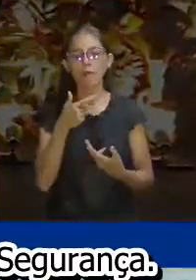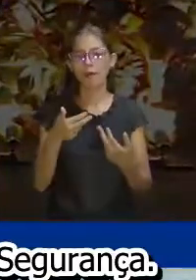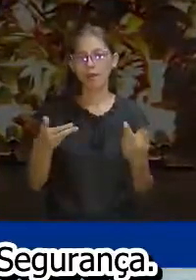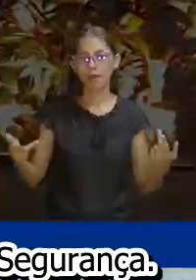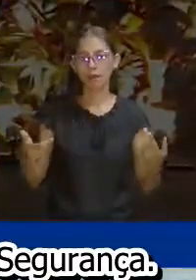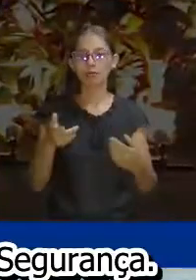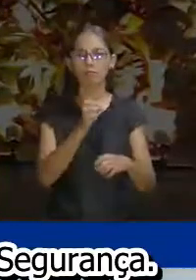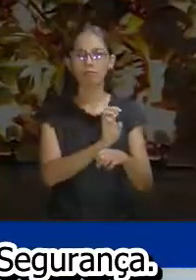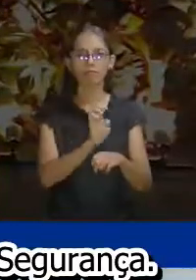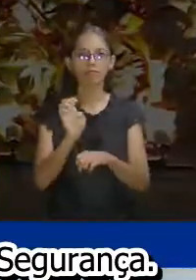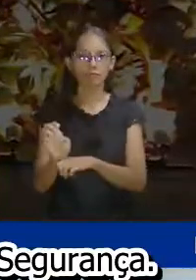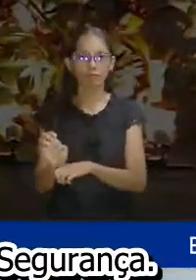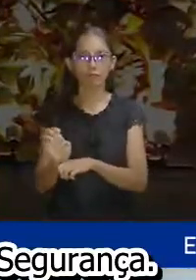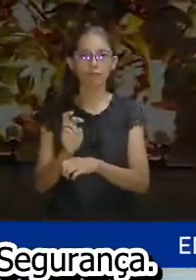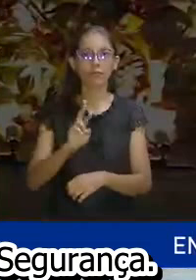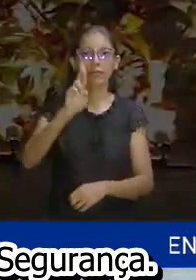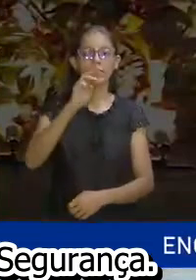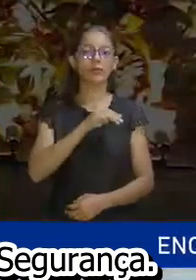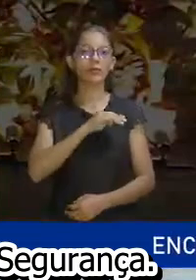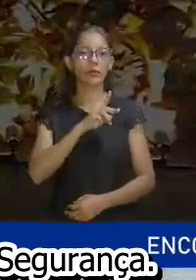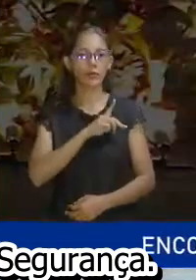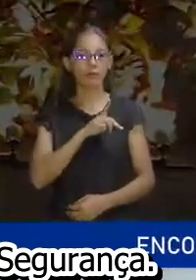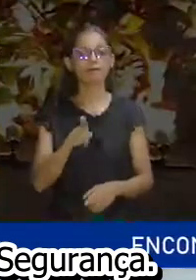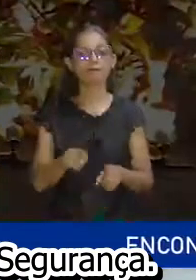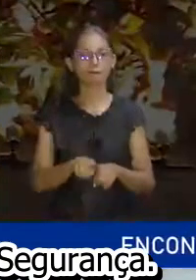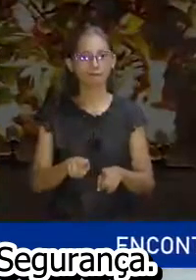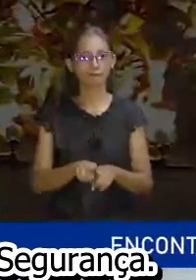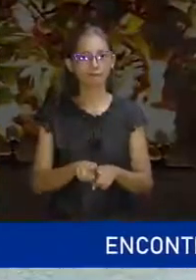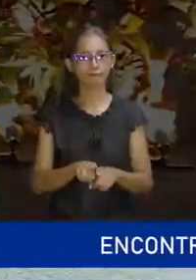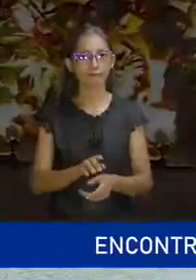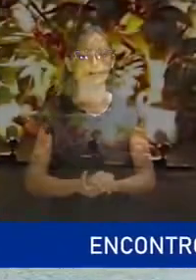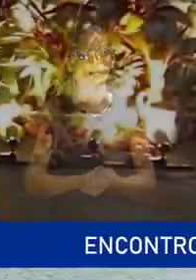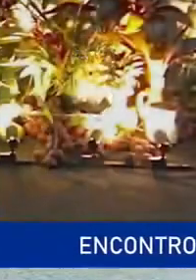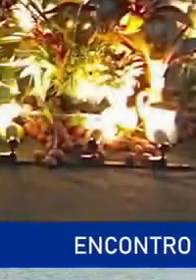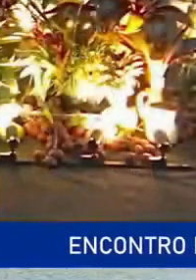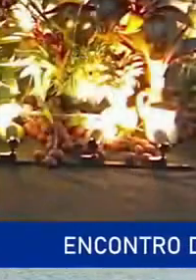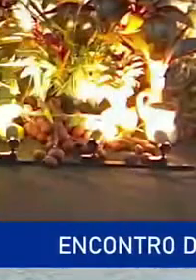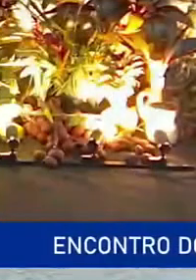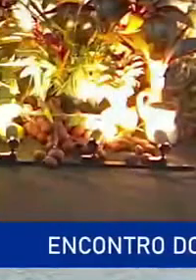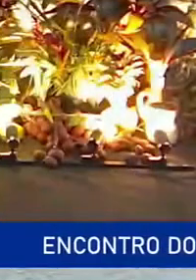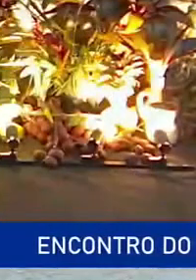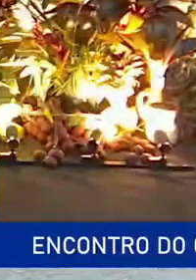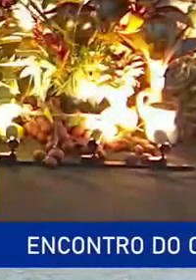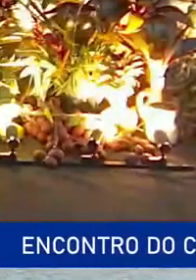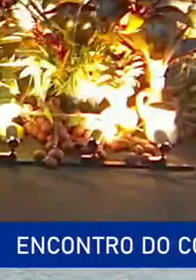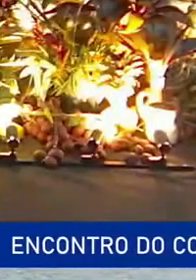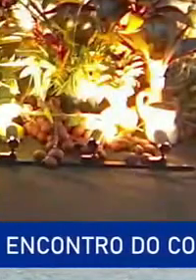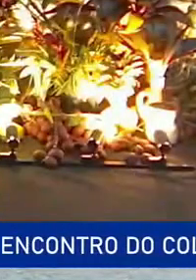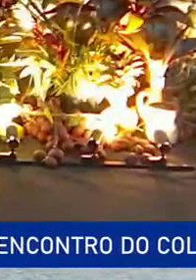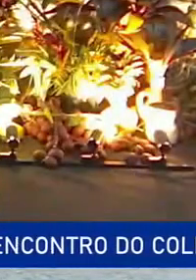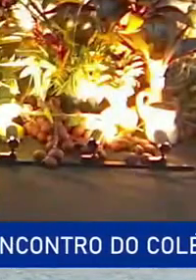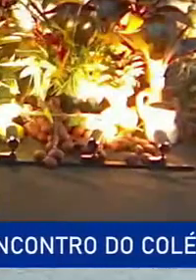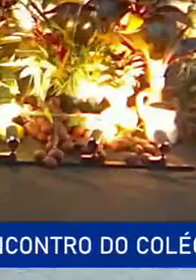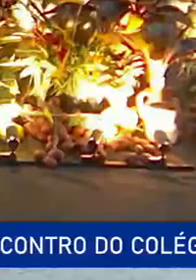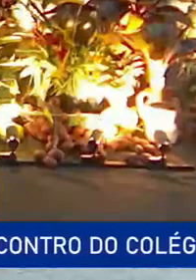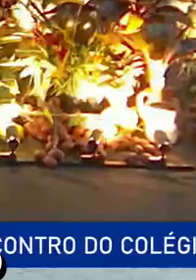e dos representantes do Ministério Público e da Força de Segurança. E tudo isso precisa de